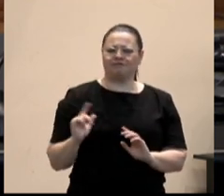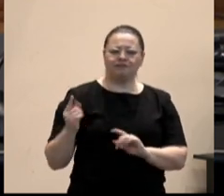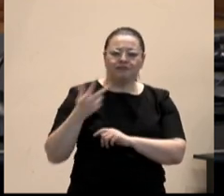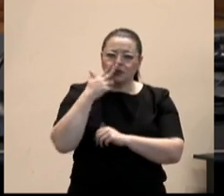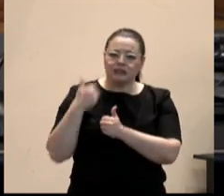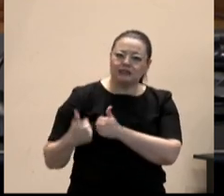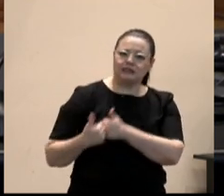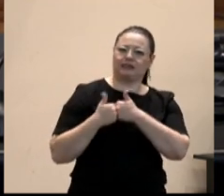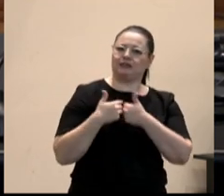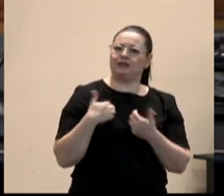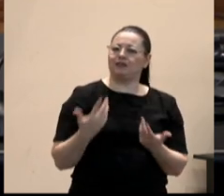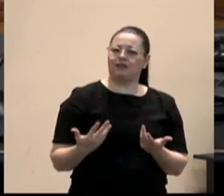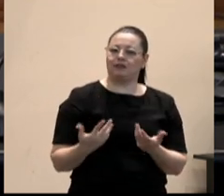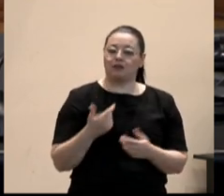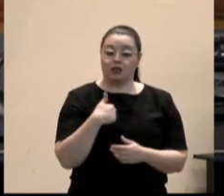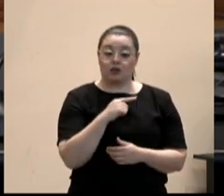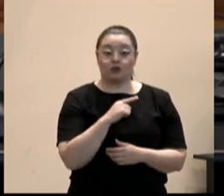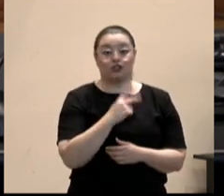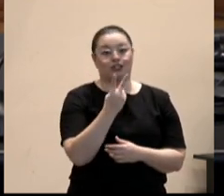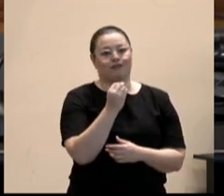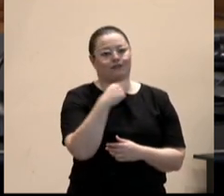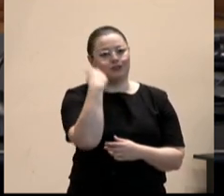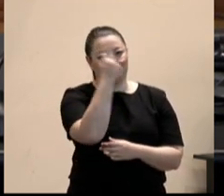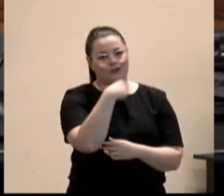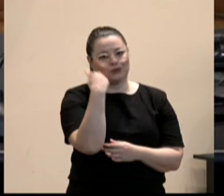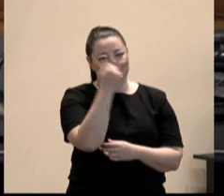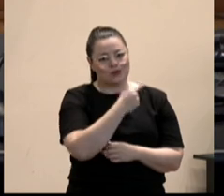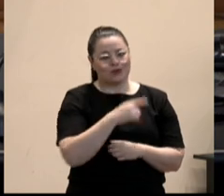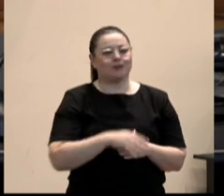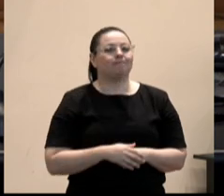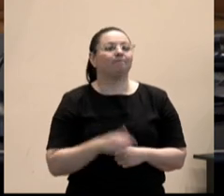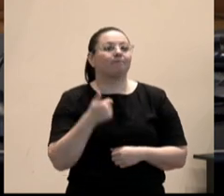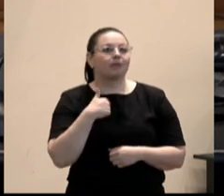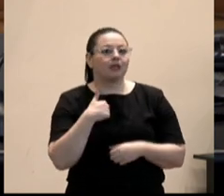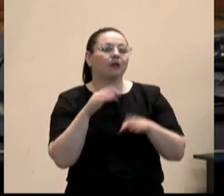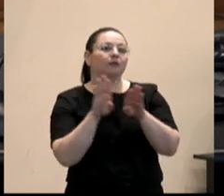como professora, e o meu outro horário eu era assessora